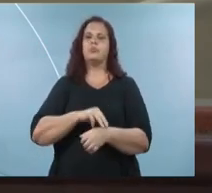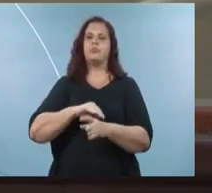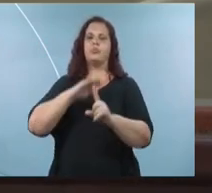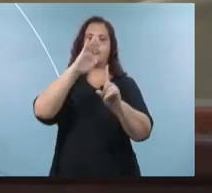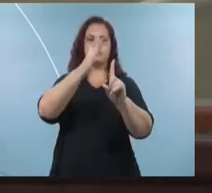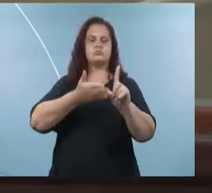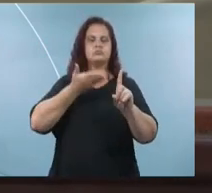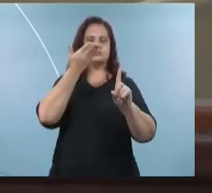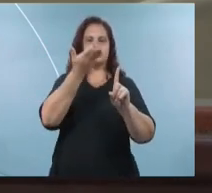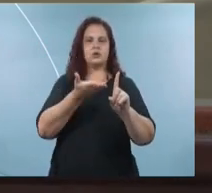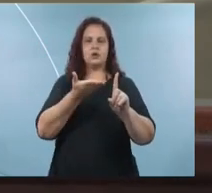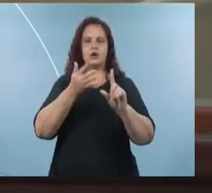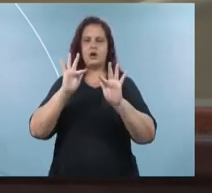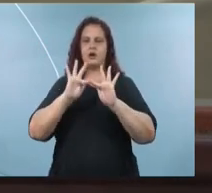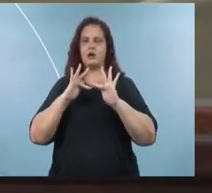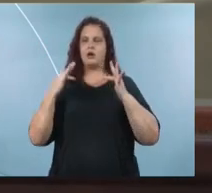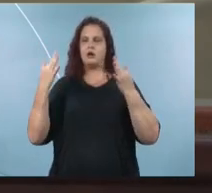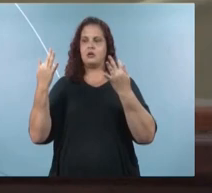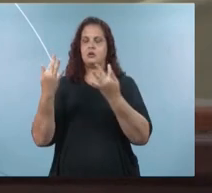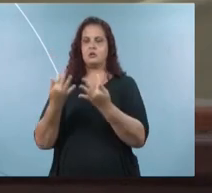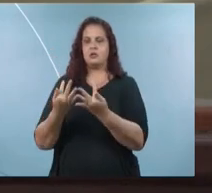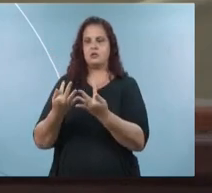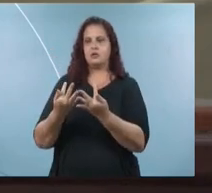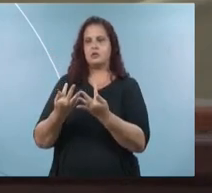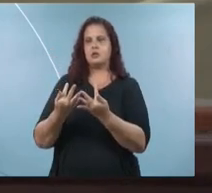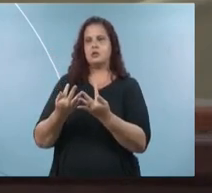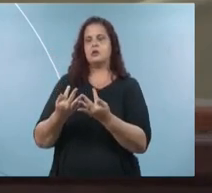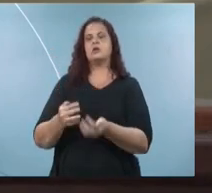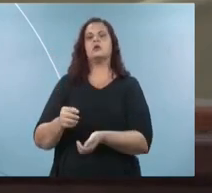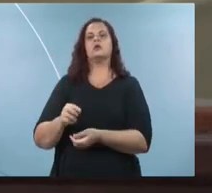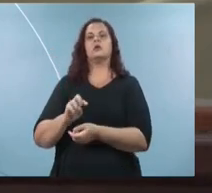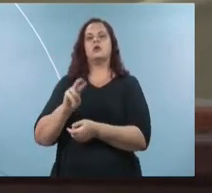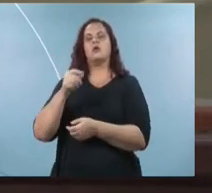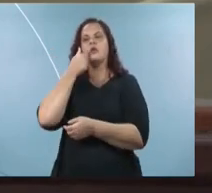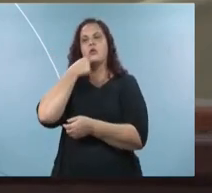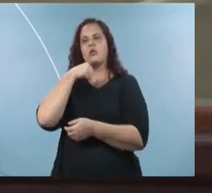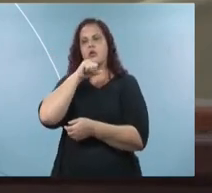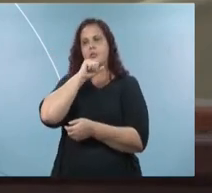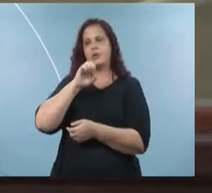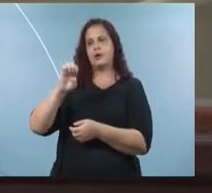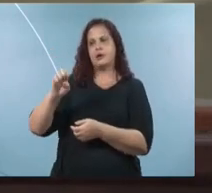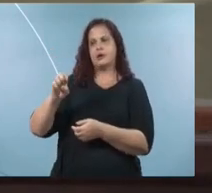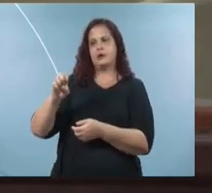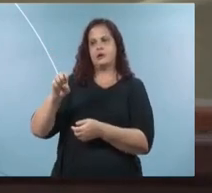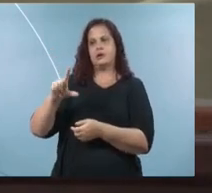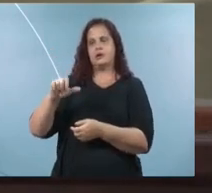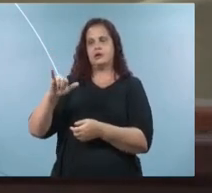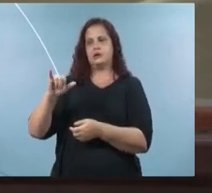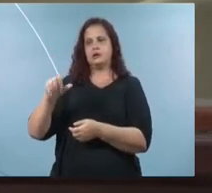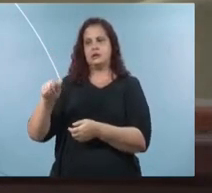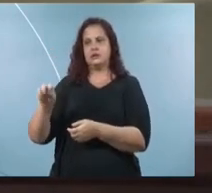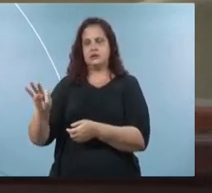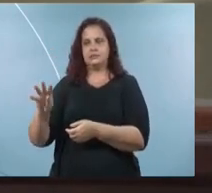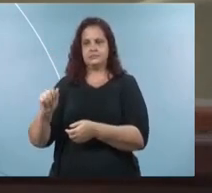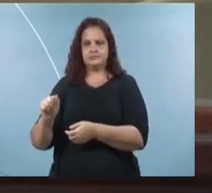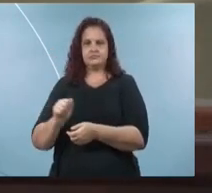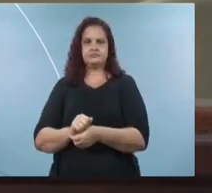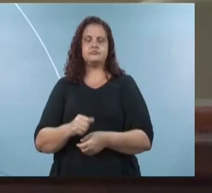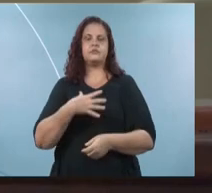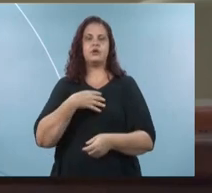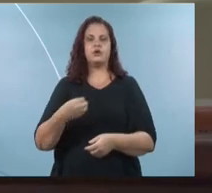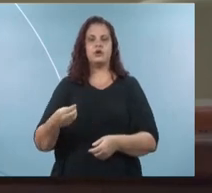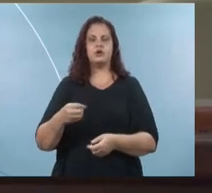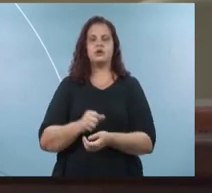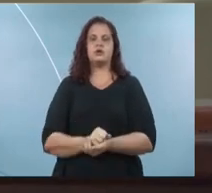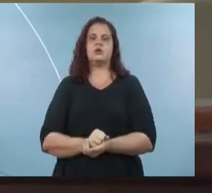homenagear minha família, que também está presente, em nome da minha mãe, Helenita, e dos meus filhos, Ricardo e Gabriela, razão de todos